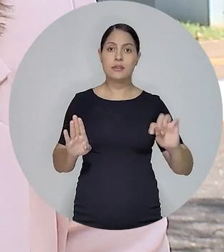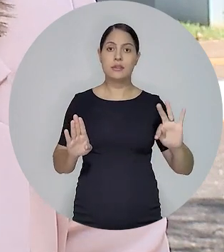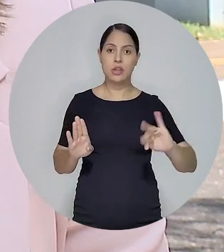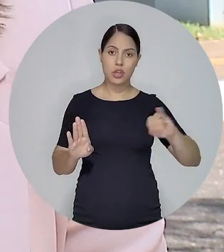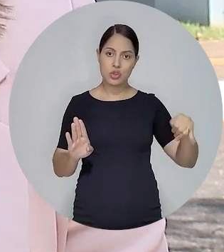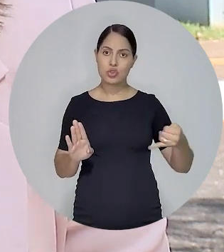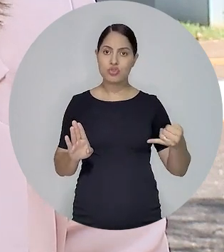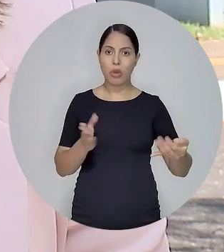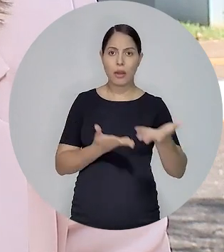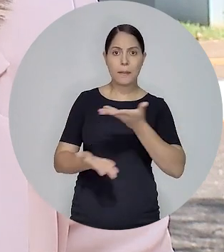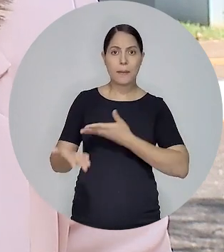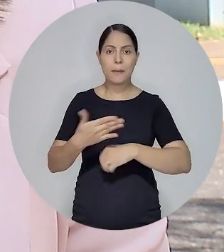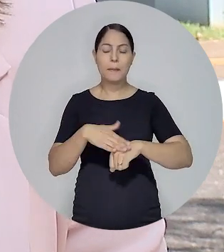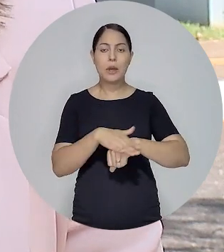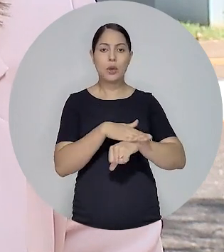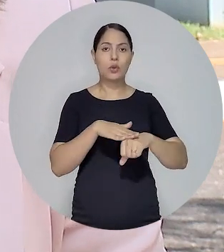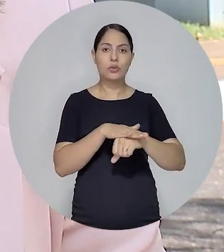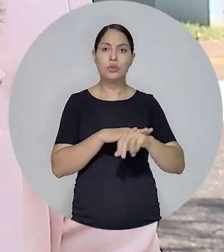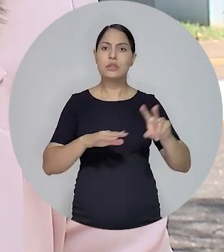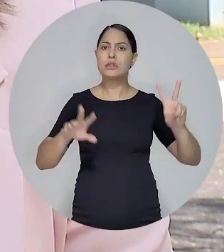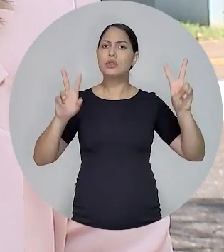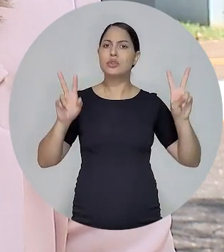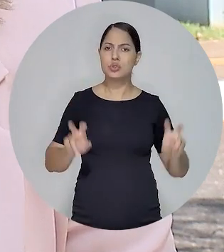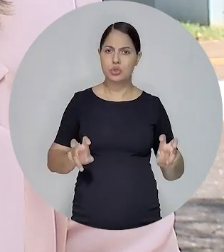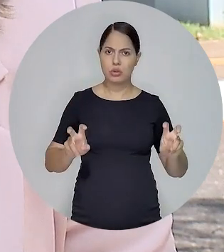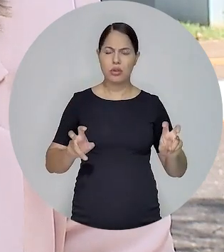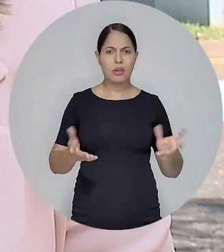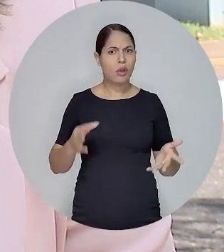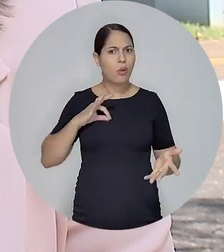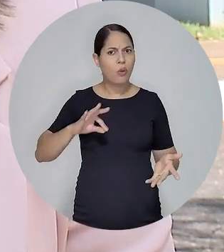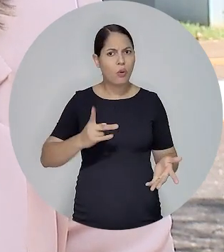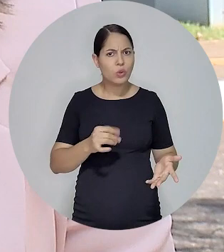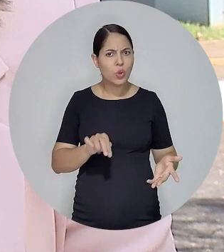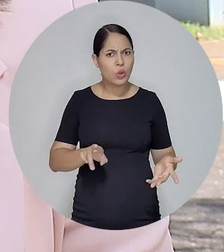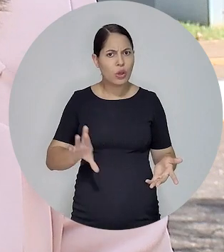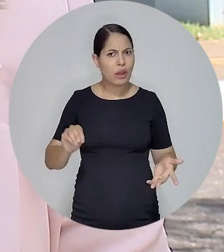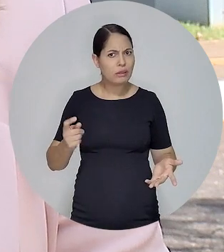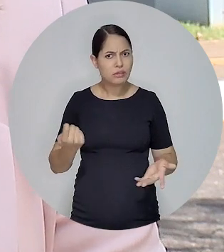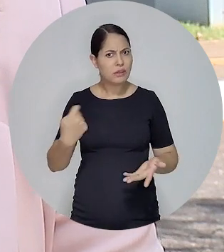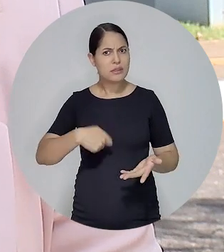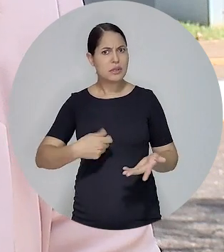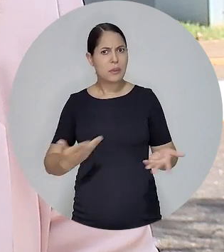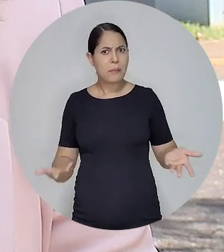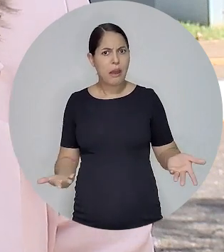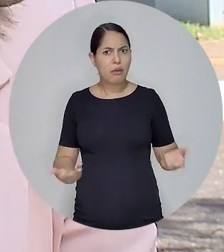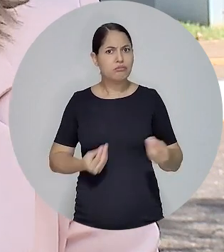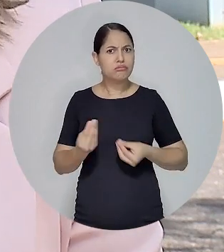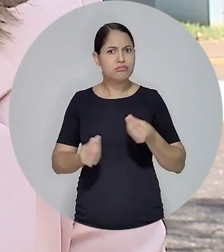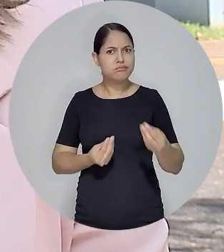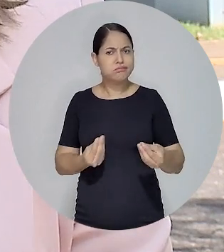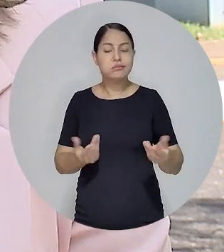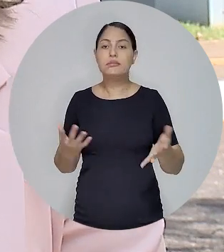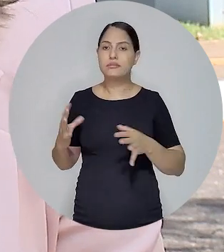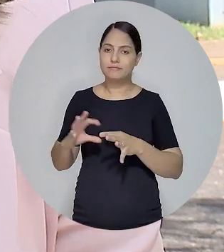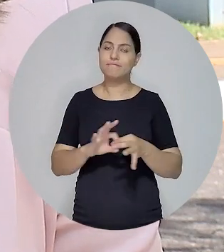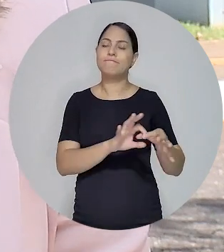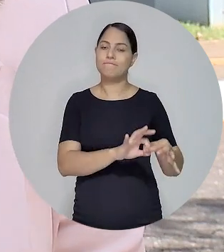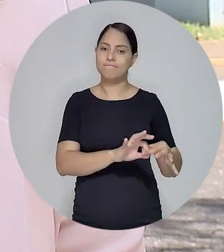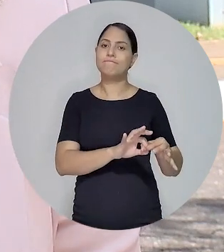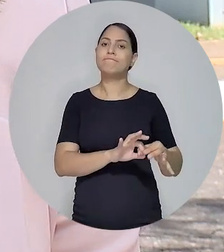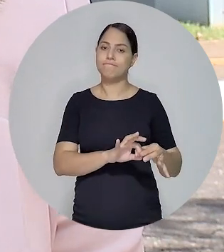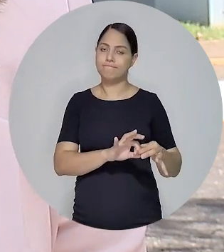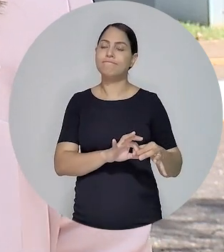recebida pelo STJ para tratar da falta de previsão de pagamentos dos honorários destacados nos precatórios